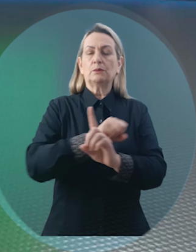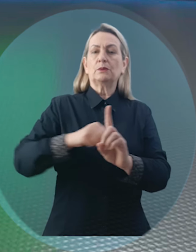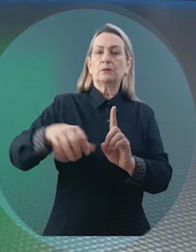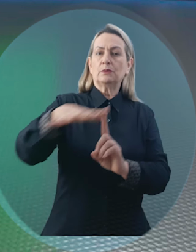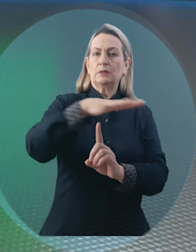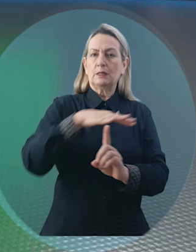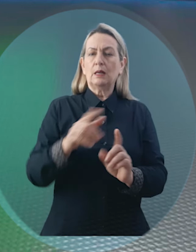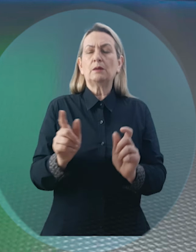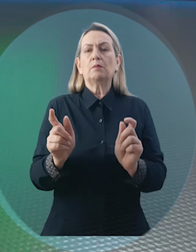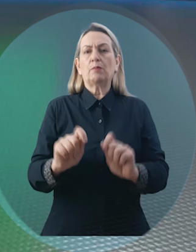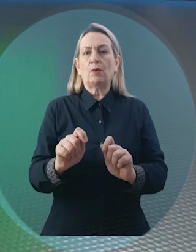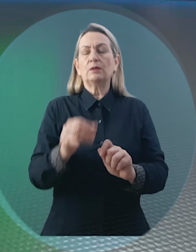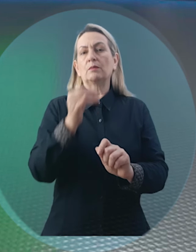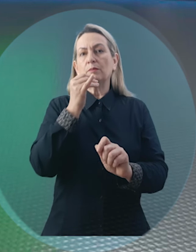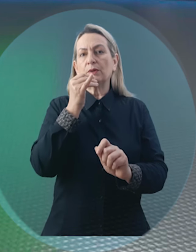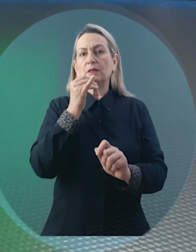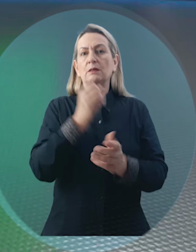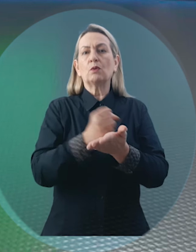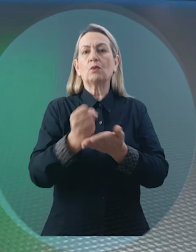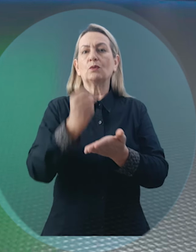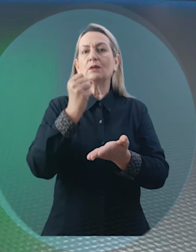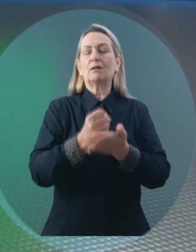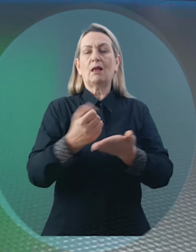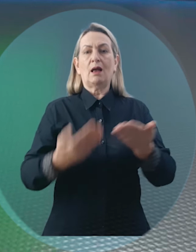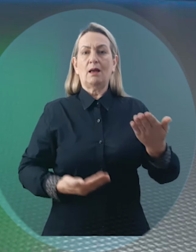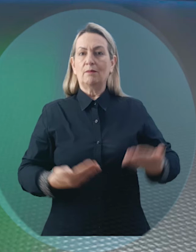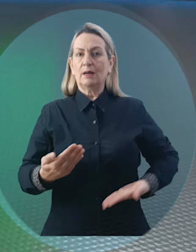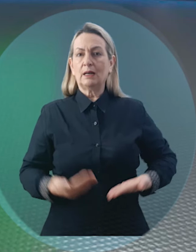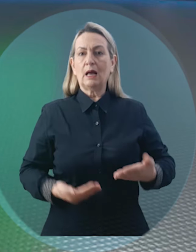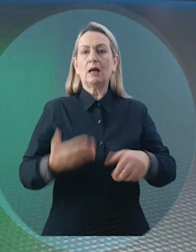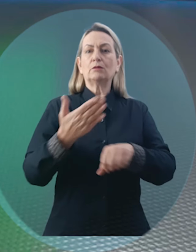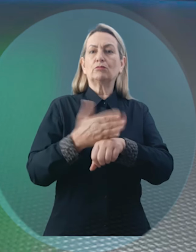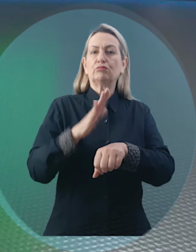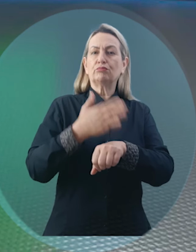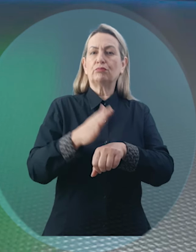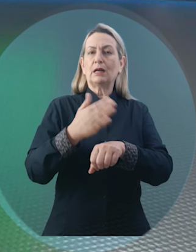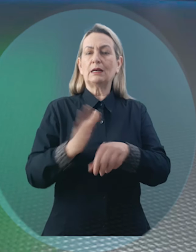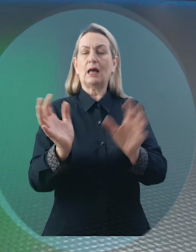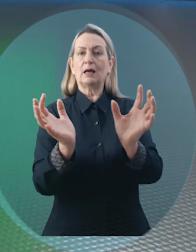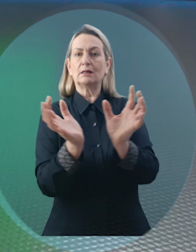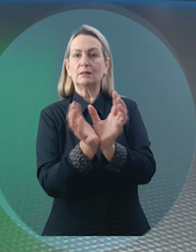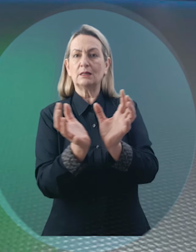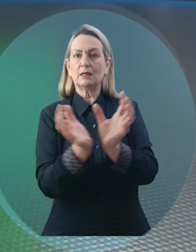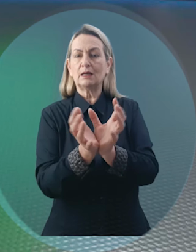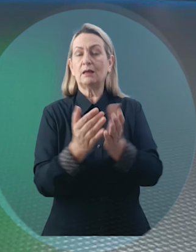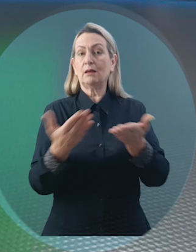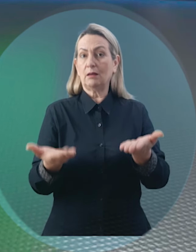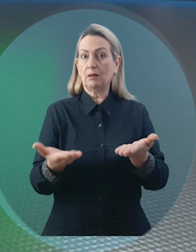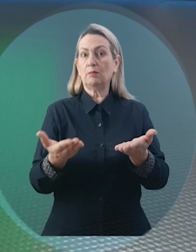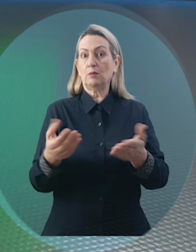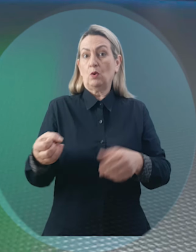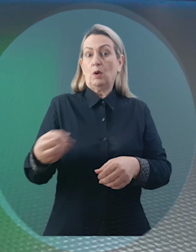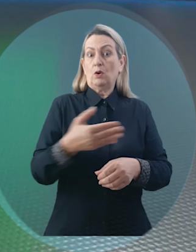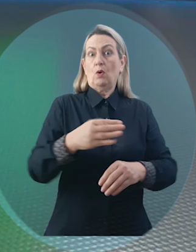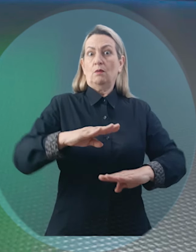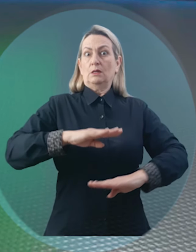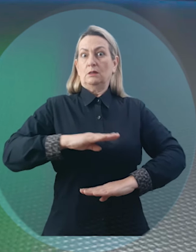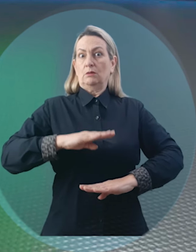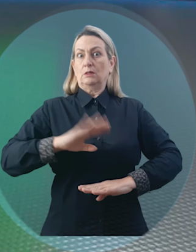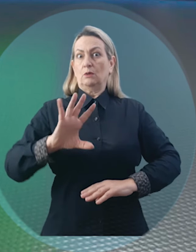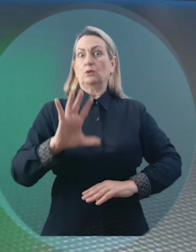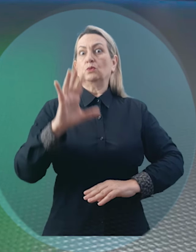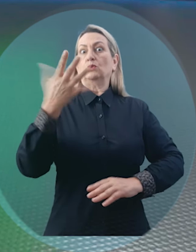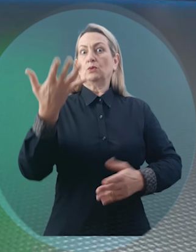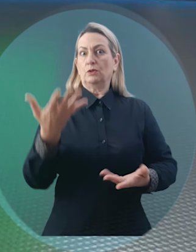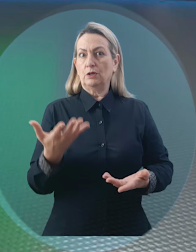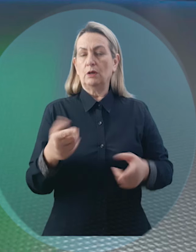emergência e calamidade pública nós podemos ter contratação de servidores capacitação das equipes para